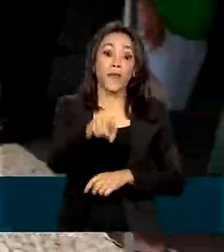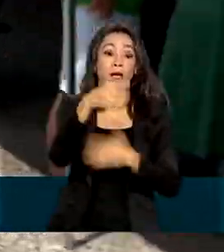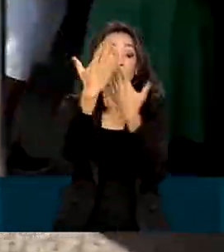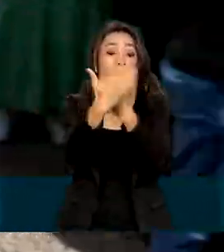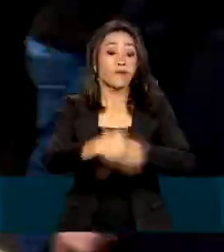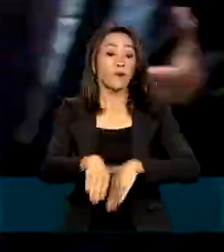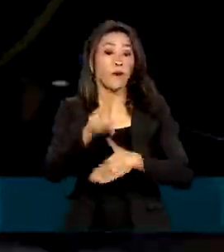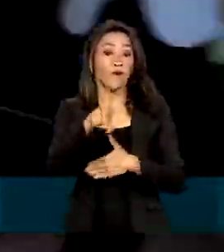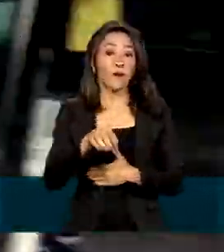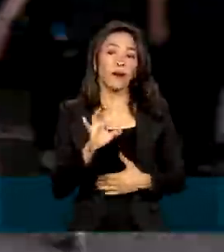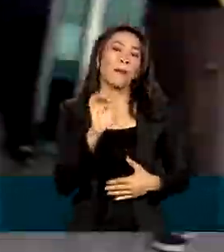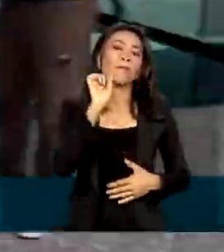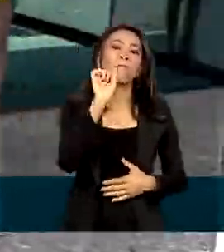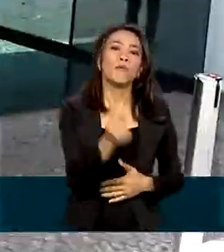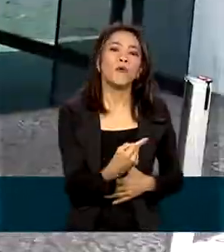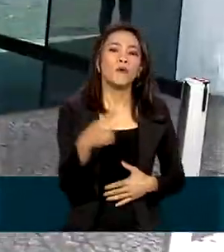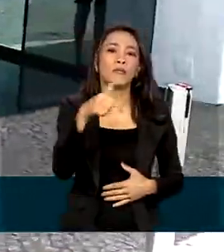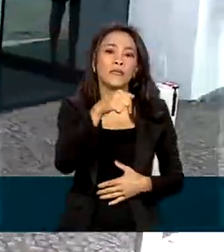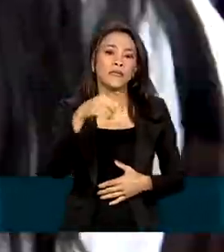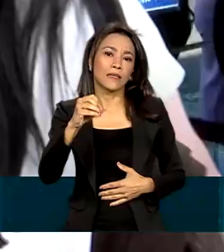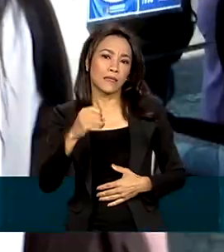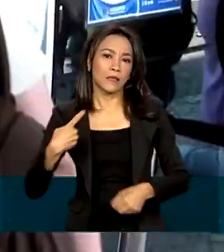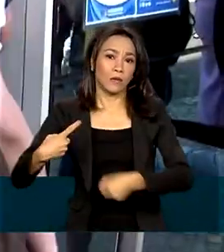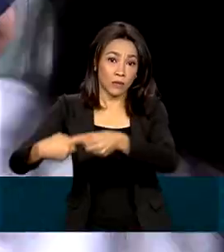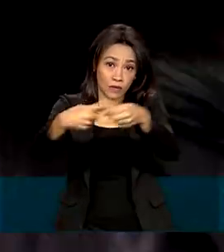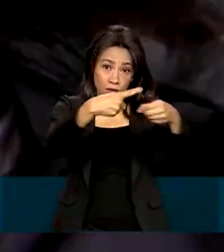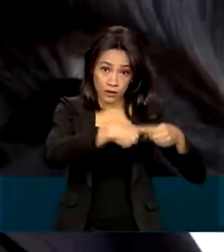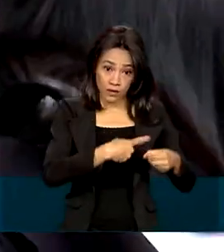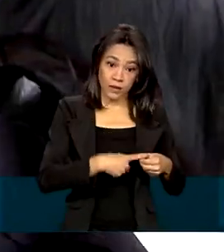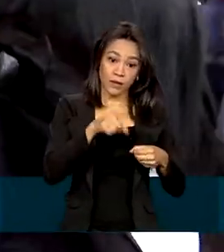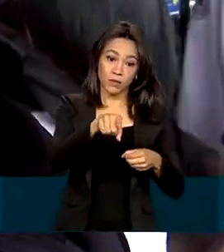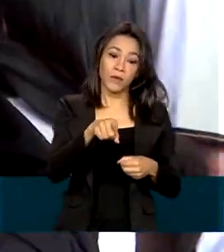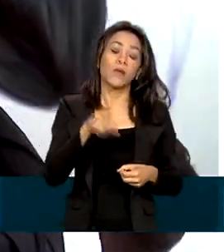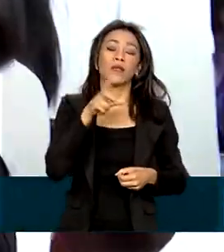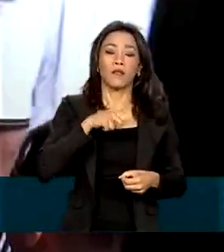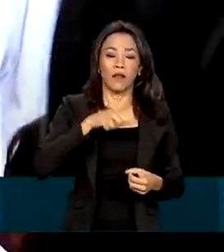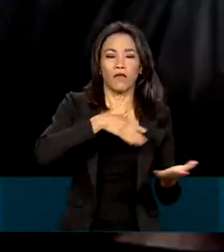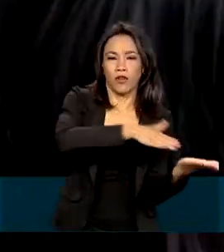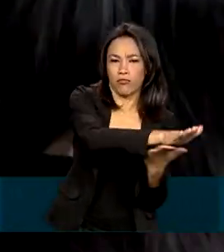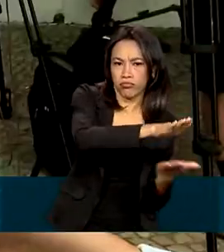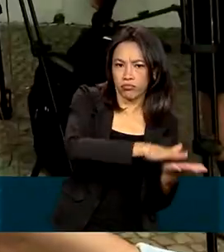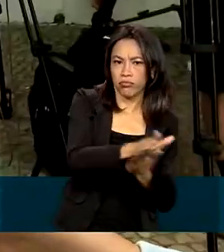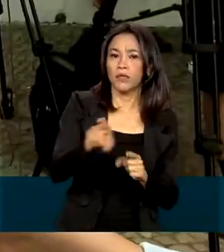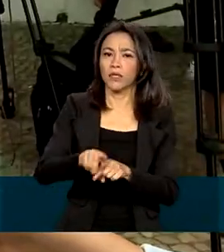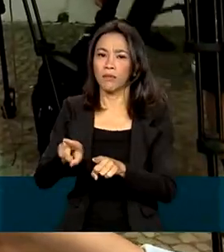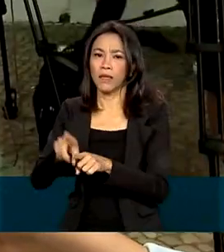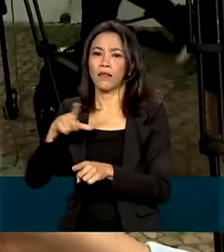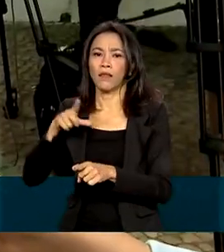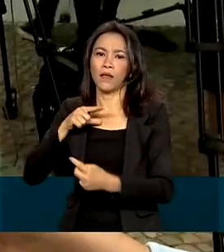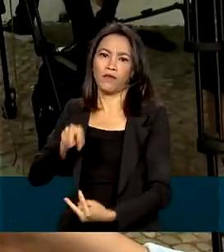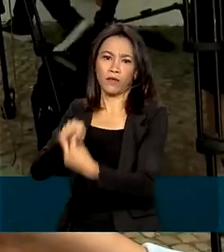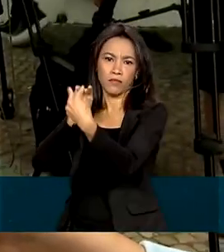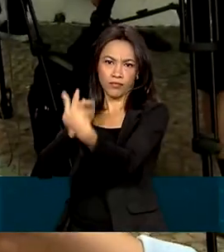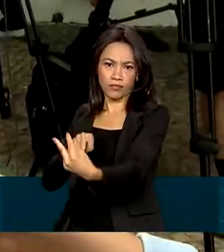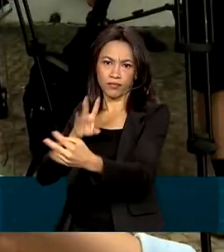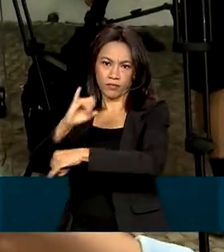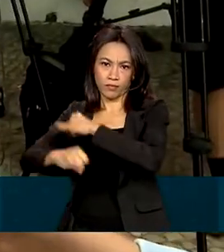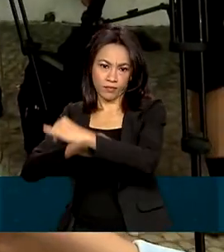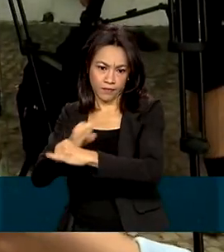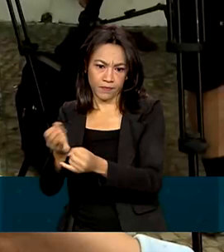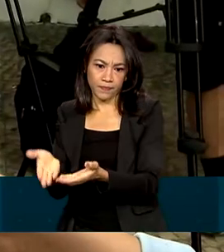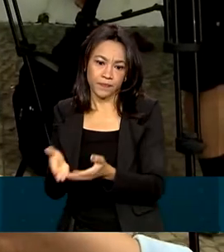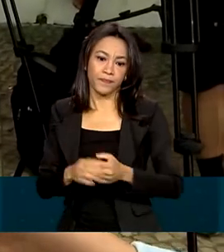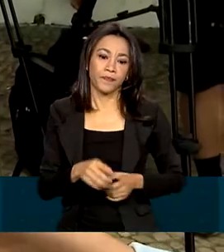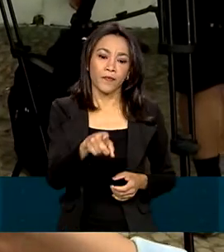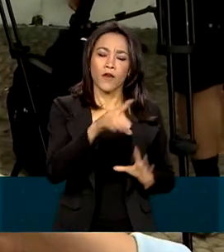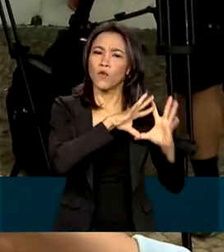mais de 1.700 municípios, nas modalidades impressa e digital. Tudo dentro do que eu estudei ao longo do ensino